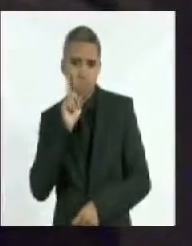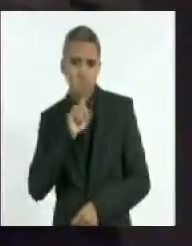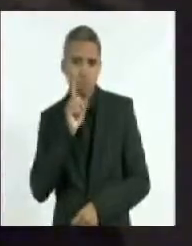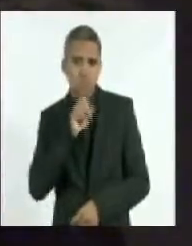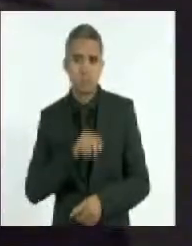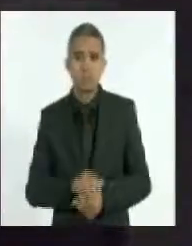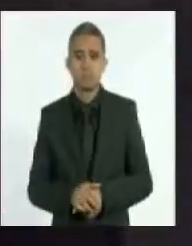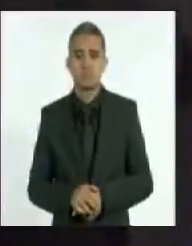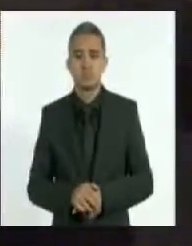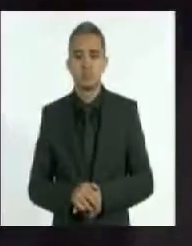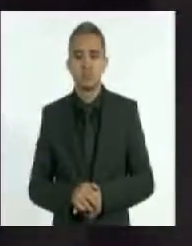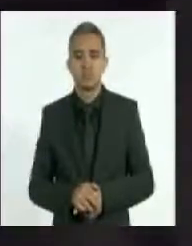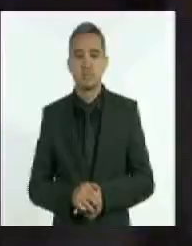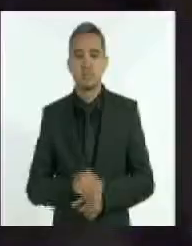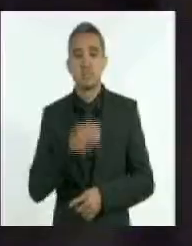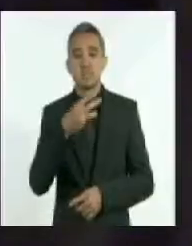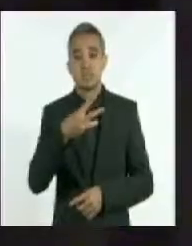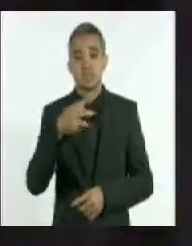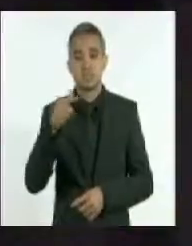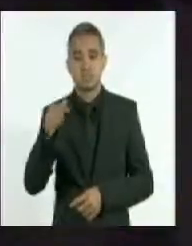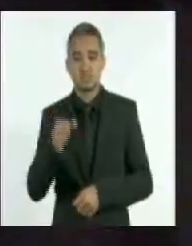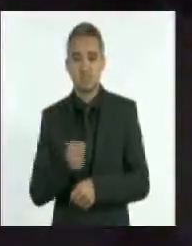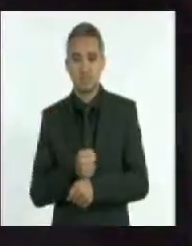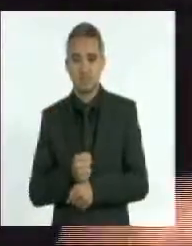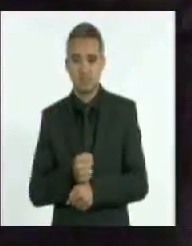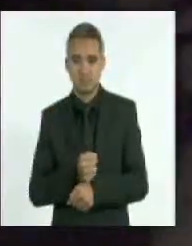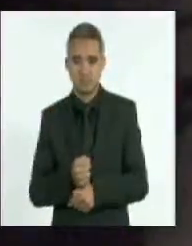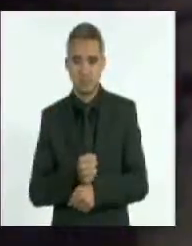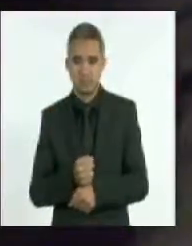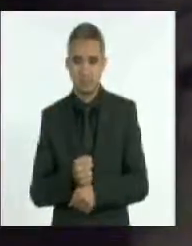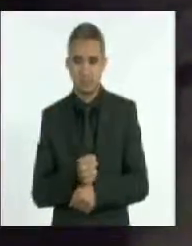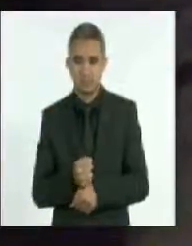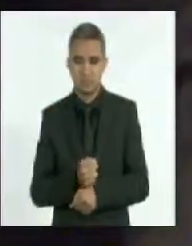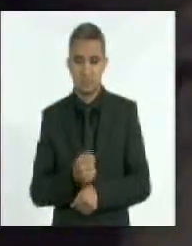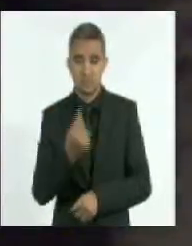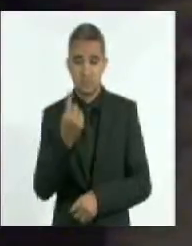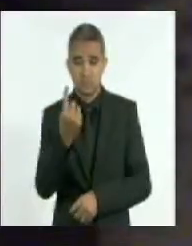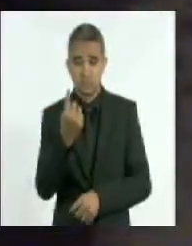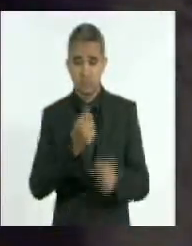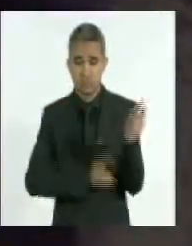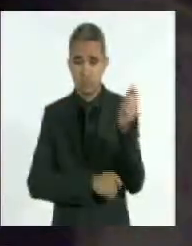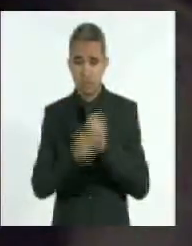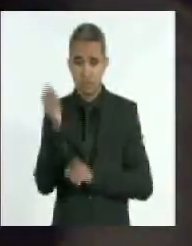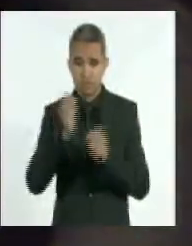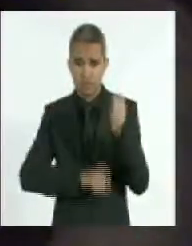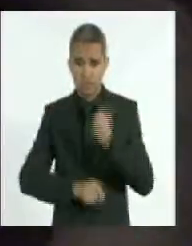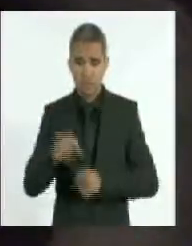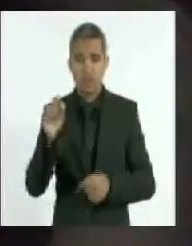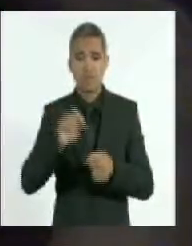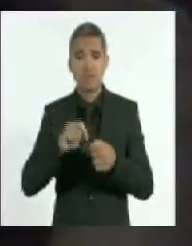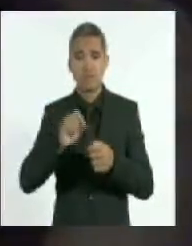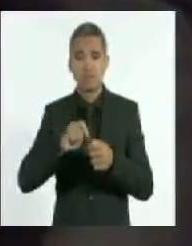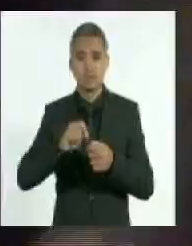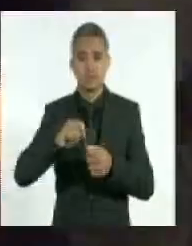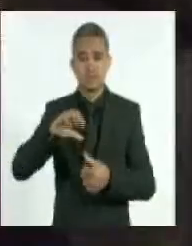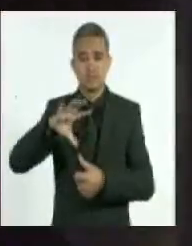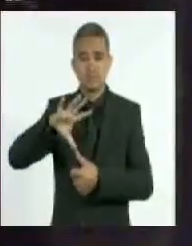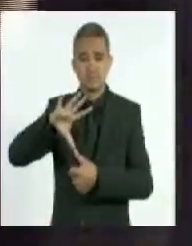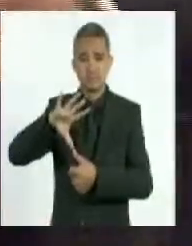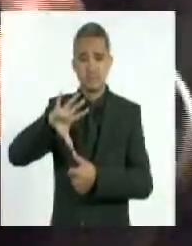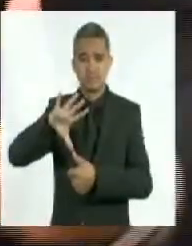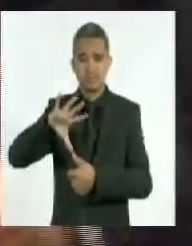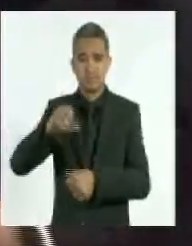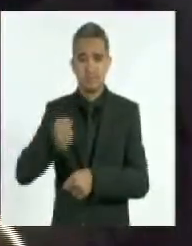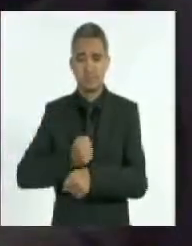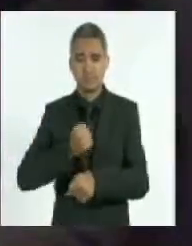fazia uns 37 anos que uma refinaria tinha sido construída na América do Norte. O mundo